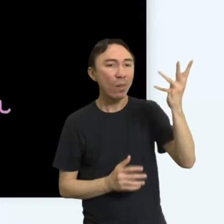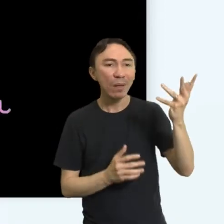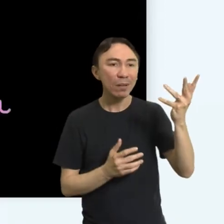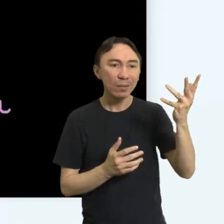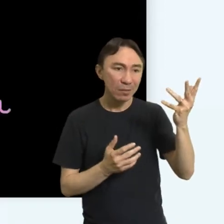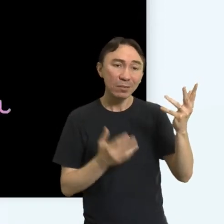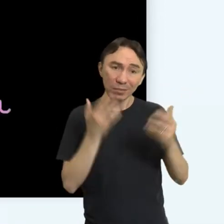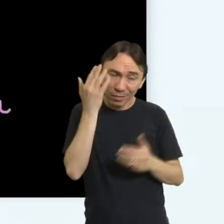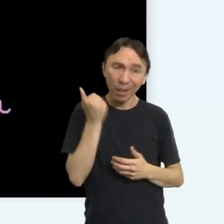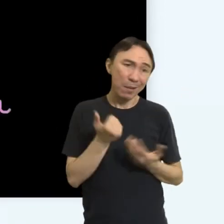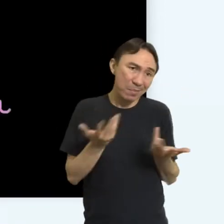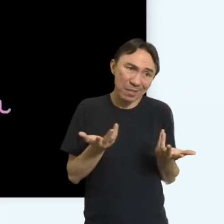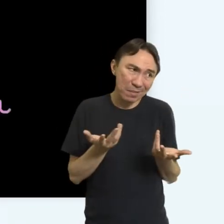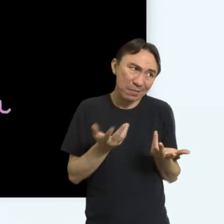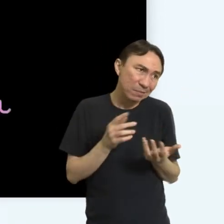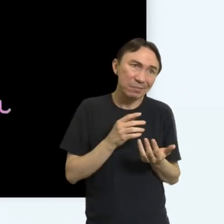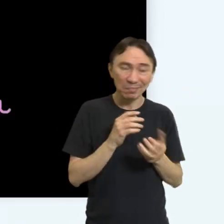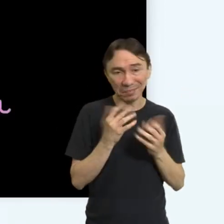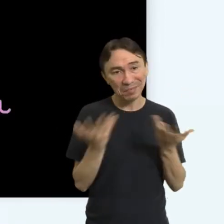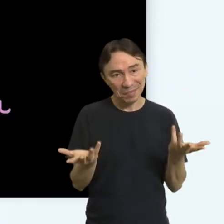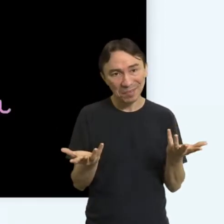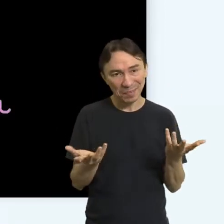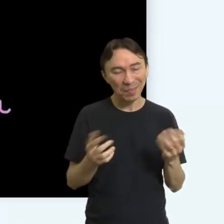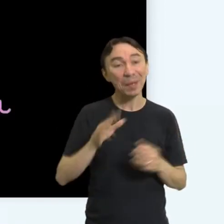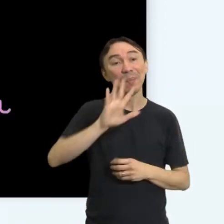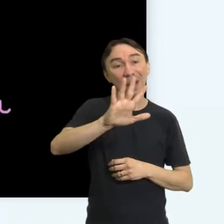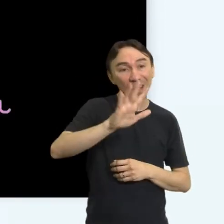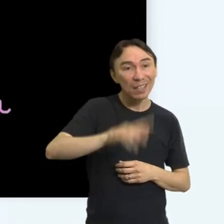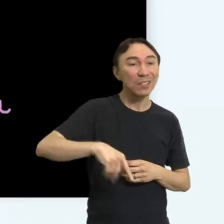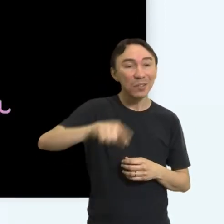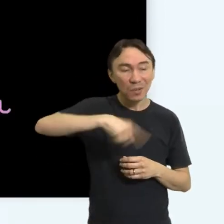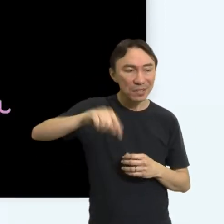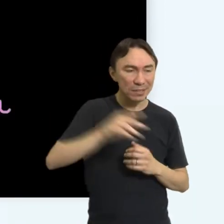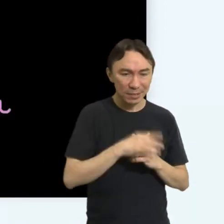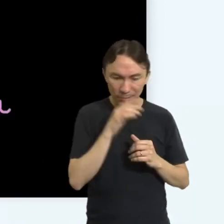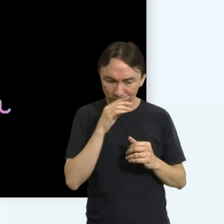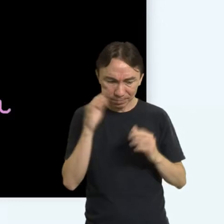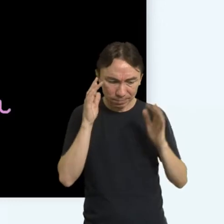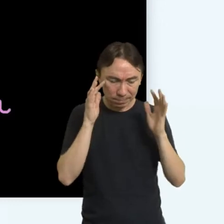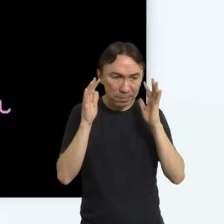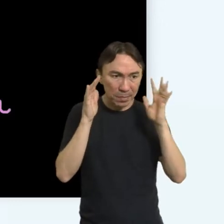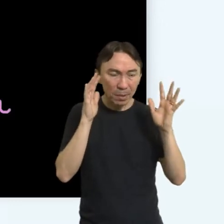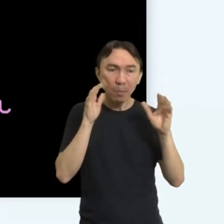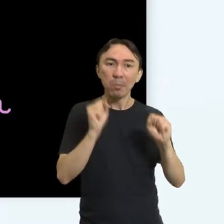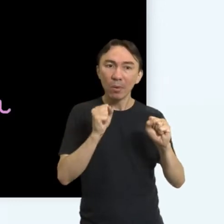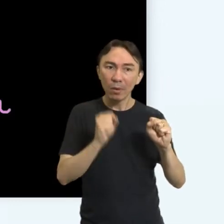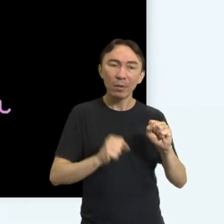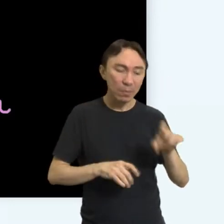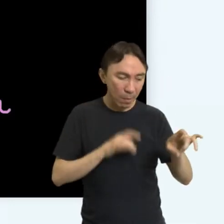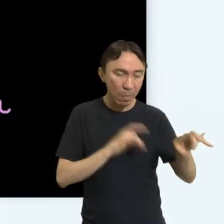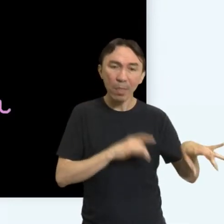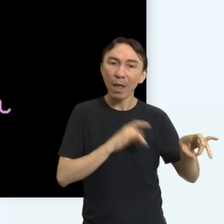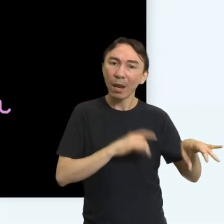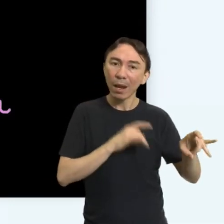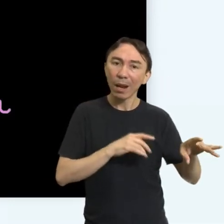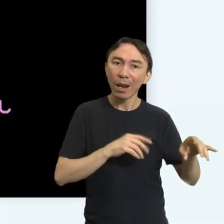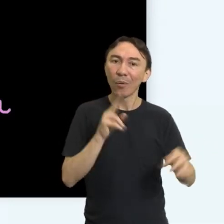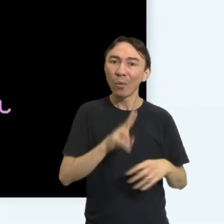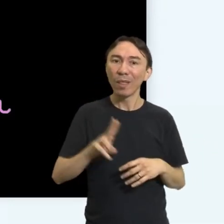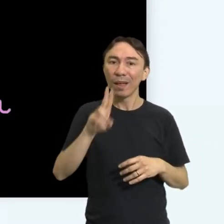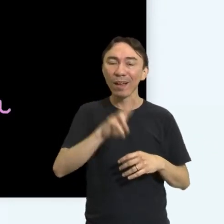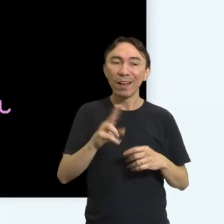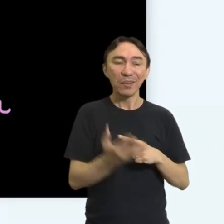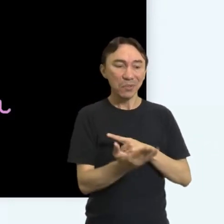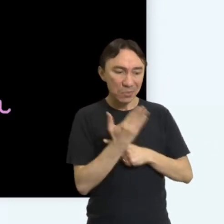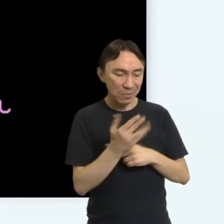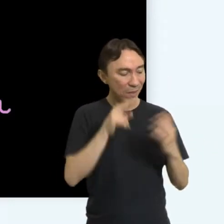inconsciente. Mas a gente pode transformar essa inconsciência em uma técnica, uma ferramenta para